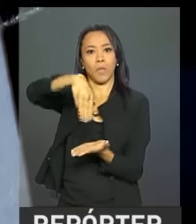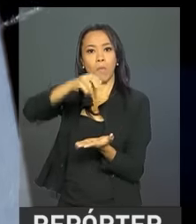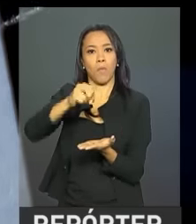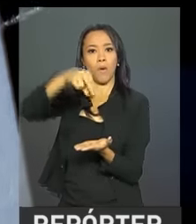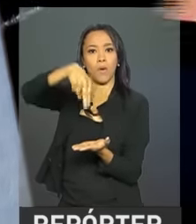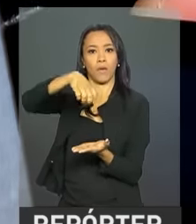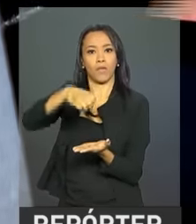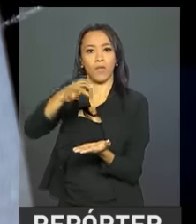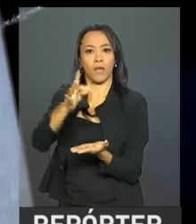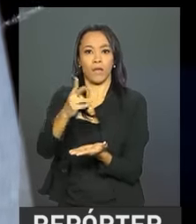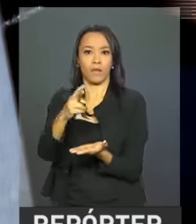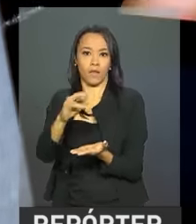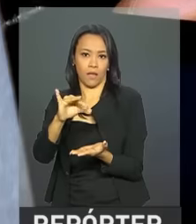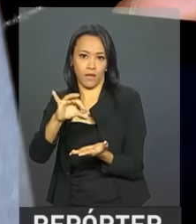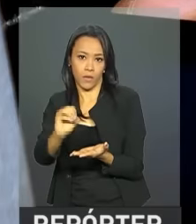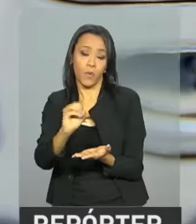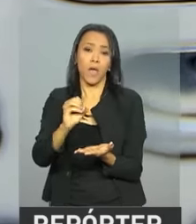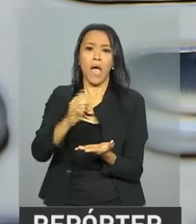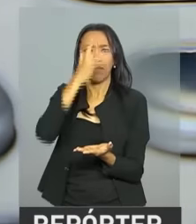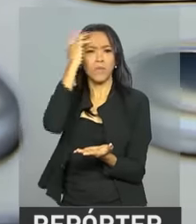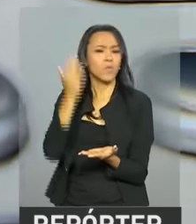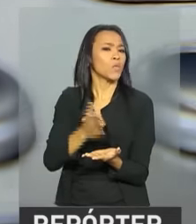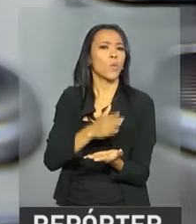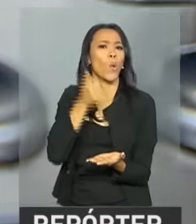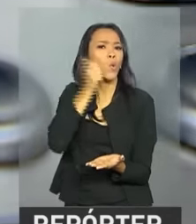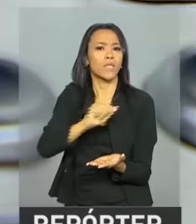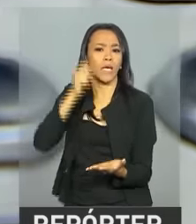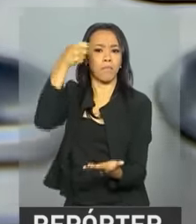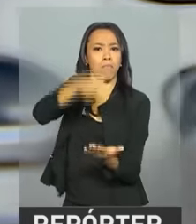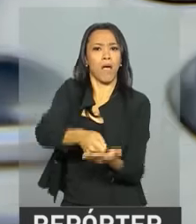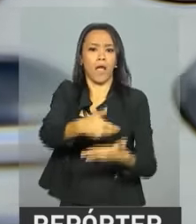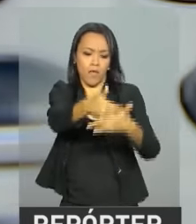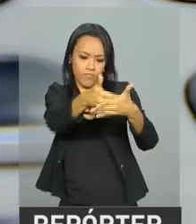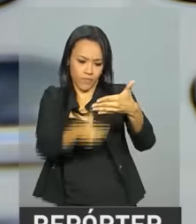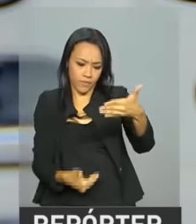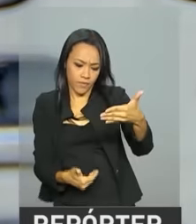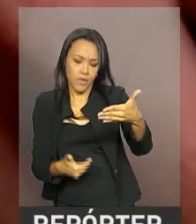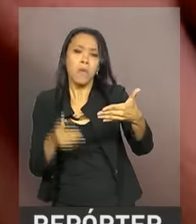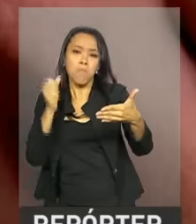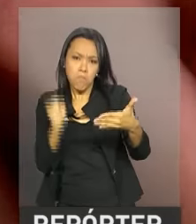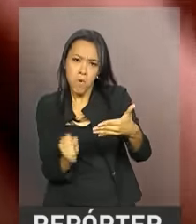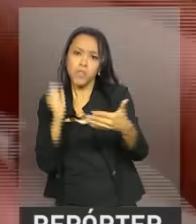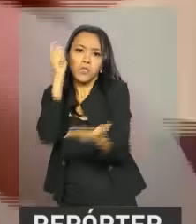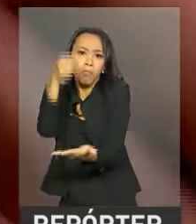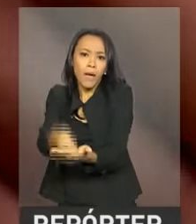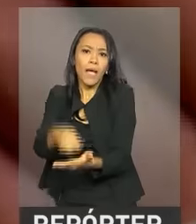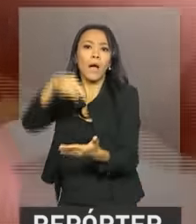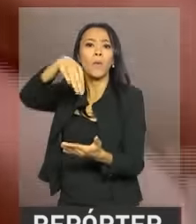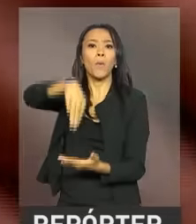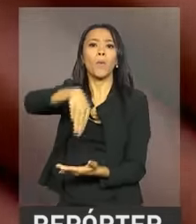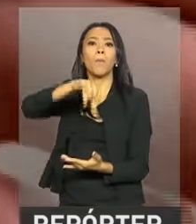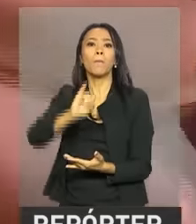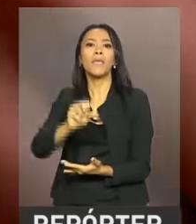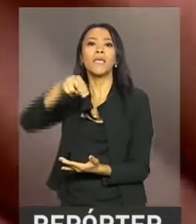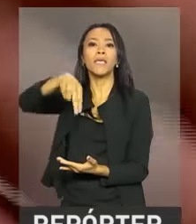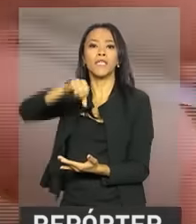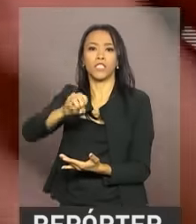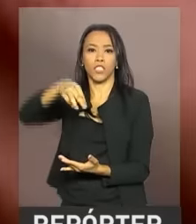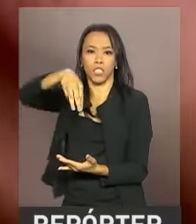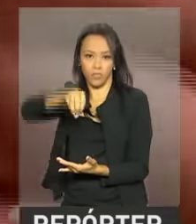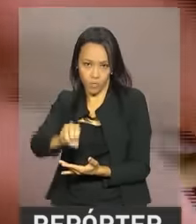quer ou não pode pagar o valor total da fatura tem a opção de pagar o valor mínimo ou seja o chamado